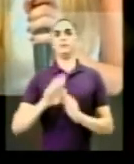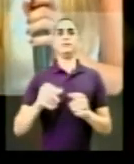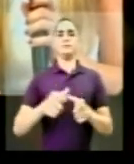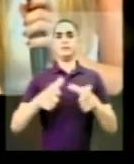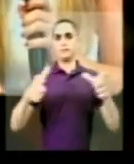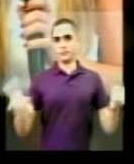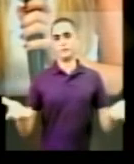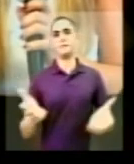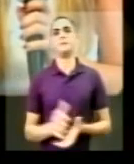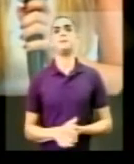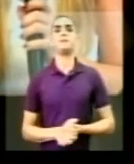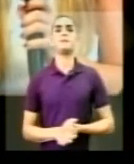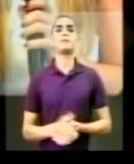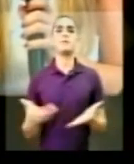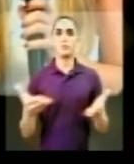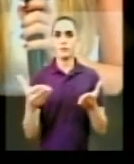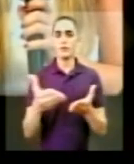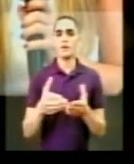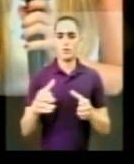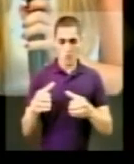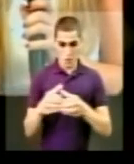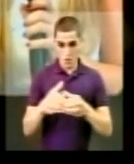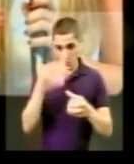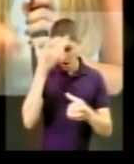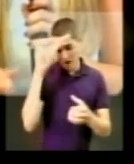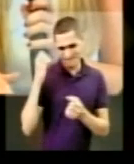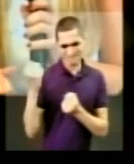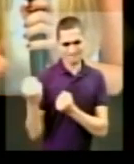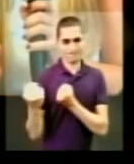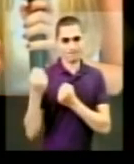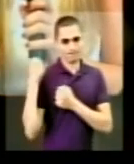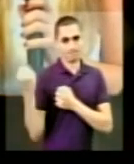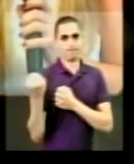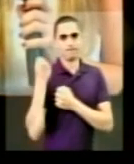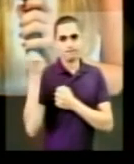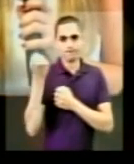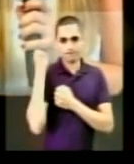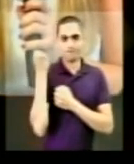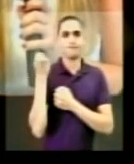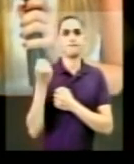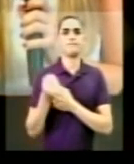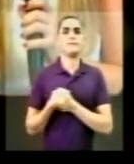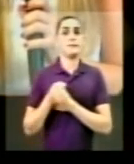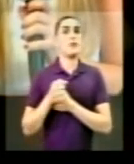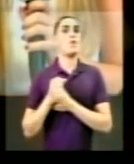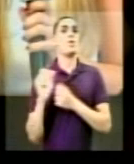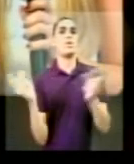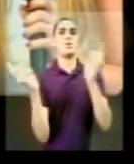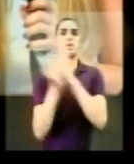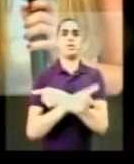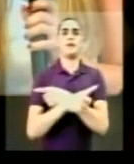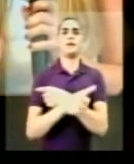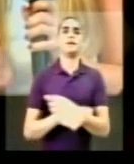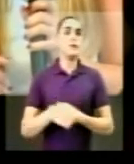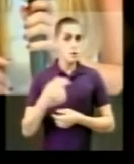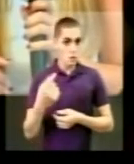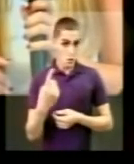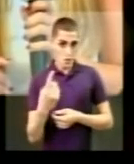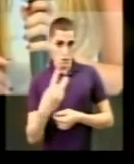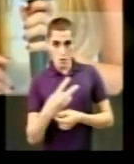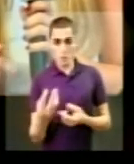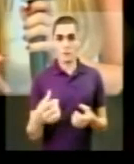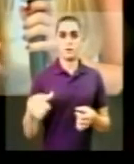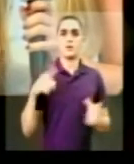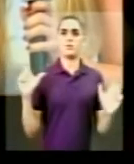Em relação aos casos graves, vocês podem ver que foi ao contrário. Enquanto da semana 1 para 2, nós tivemos uma redução de